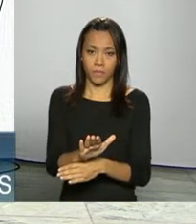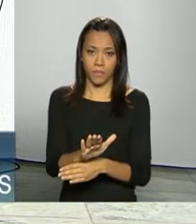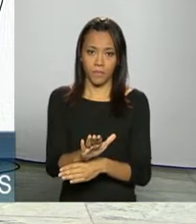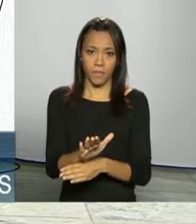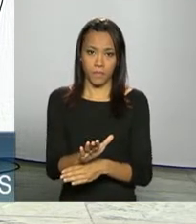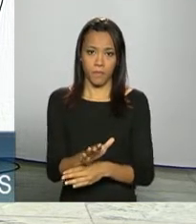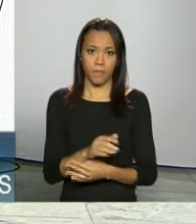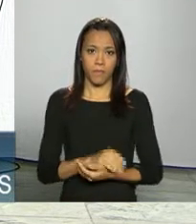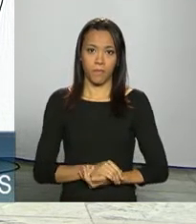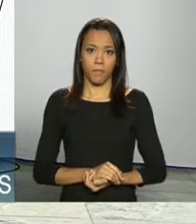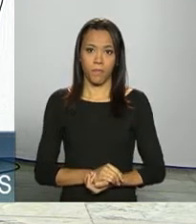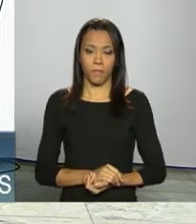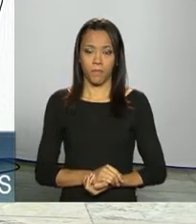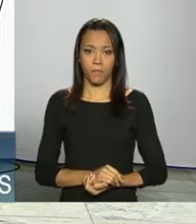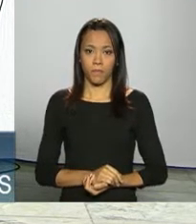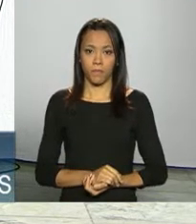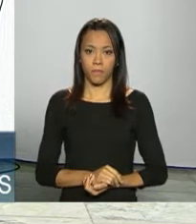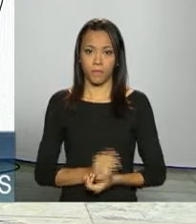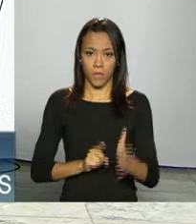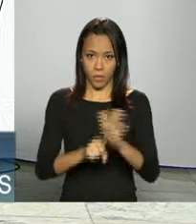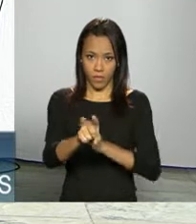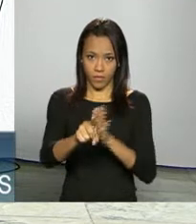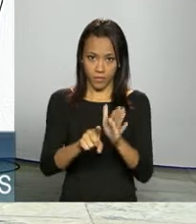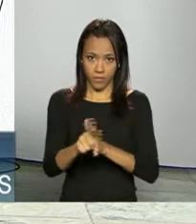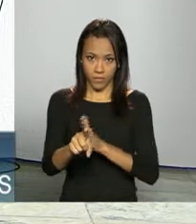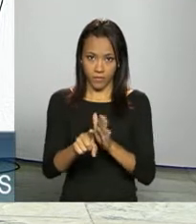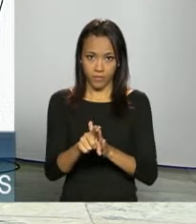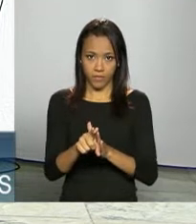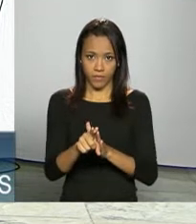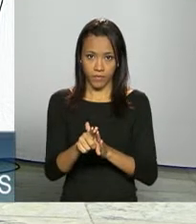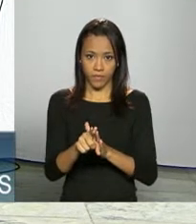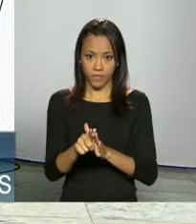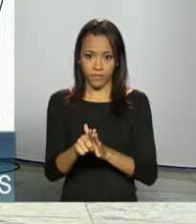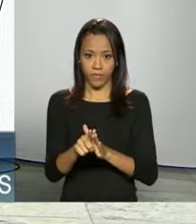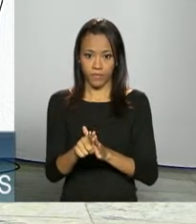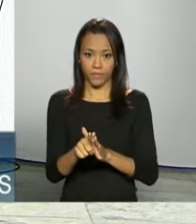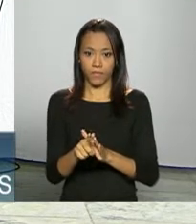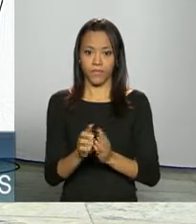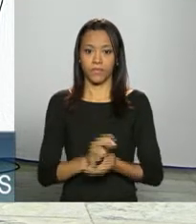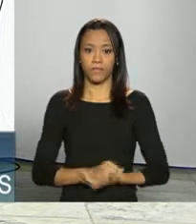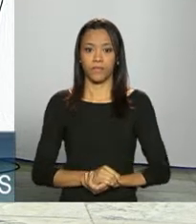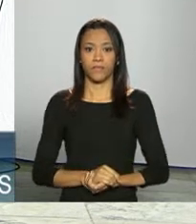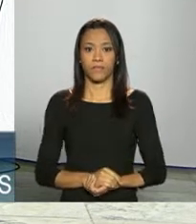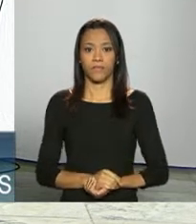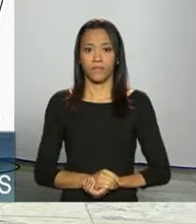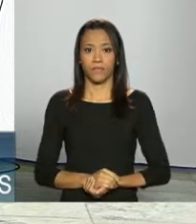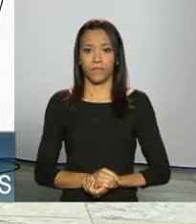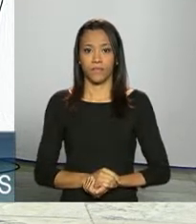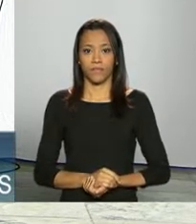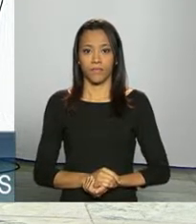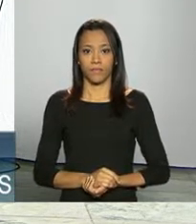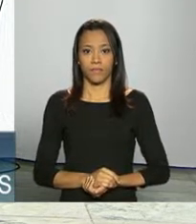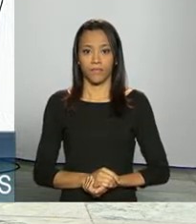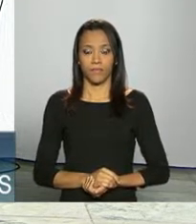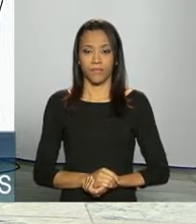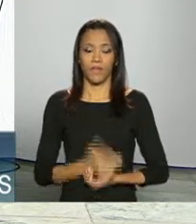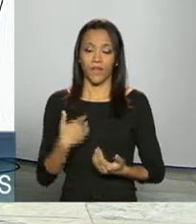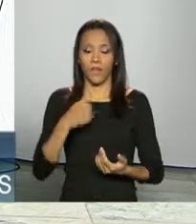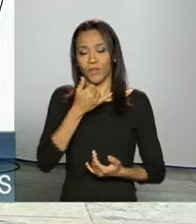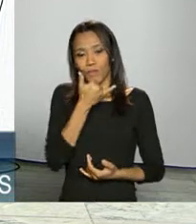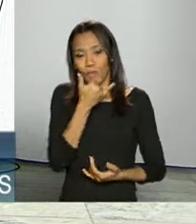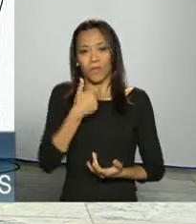e eu quero se despedir antes se eu vim encerrar ele vai falar obrigada não obrigado e vocês podem